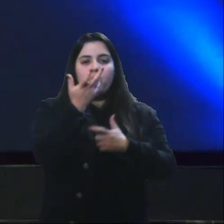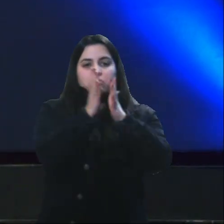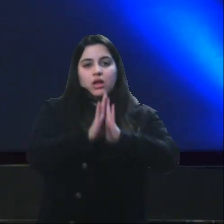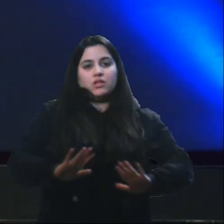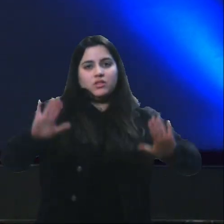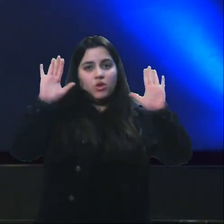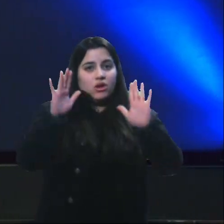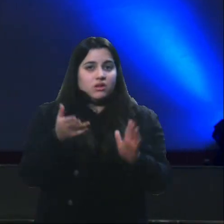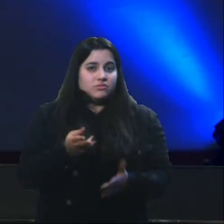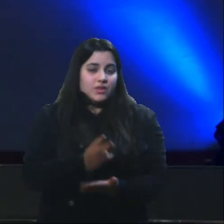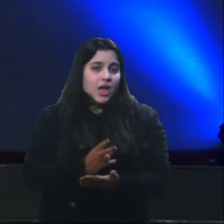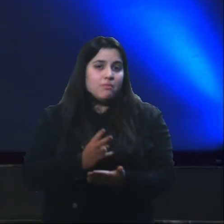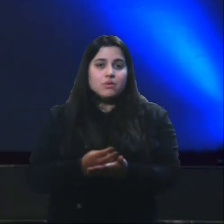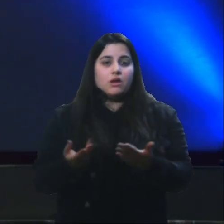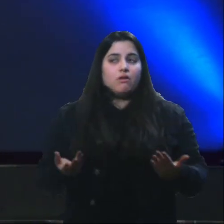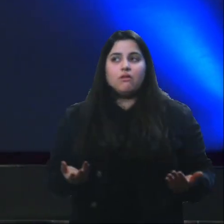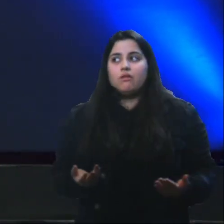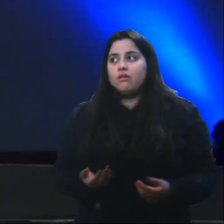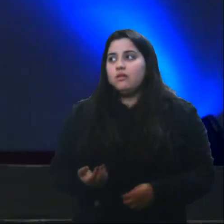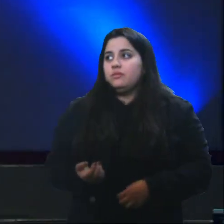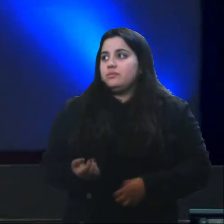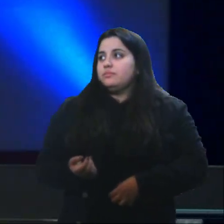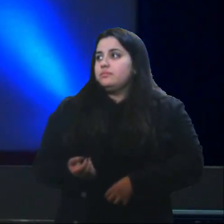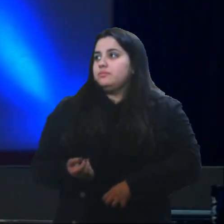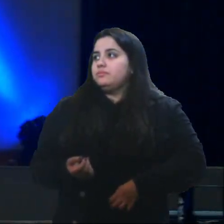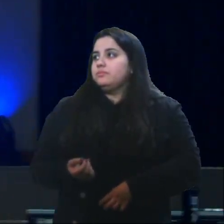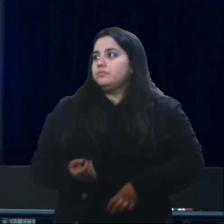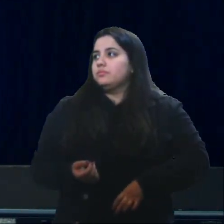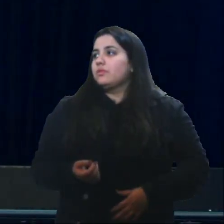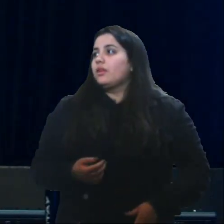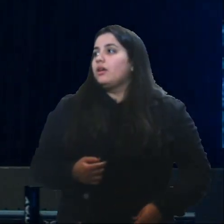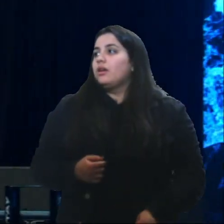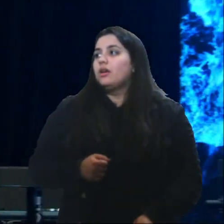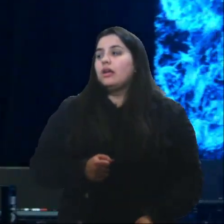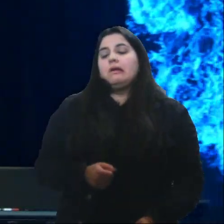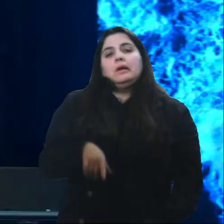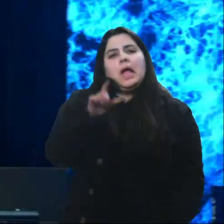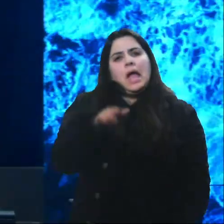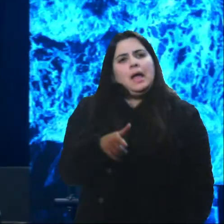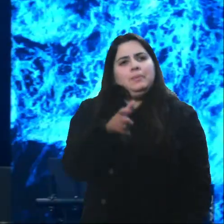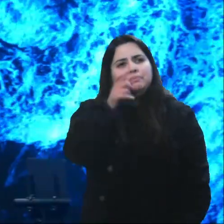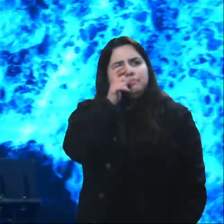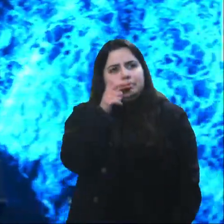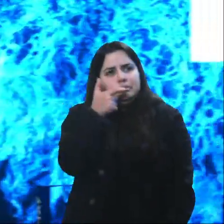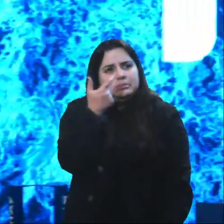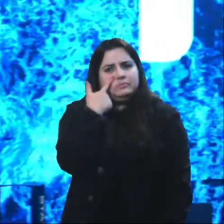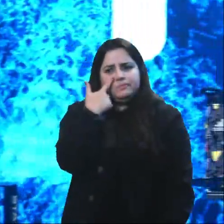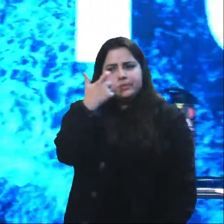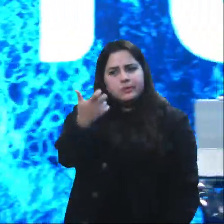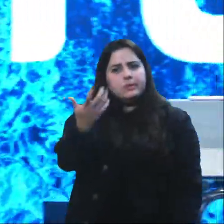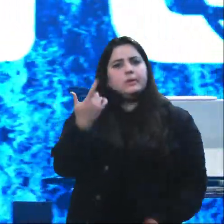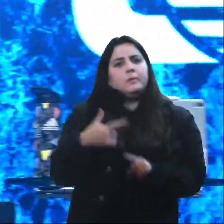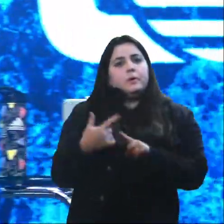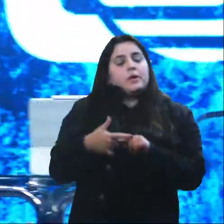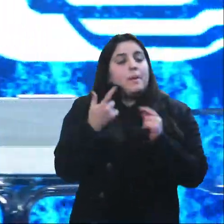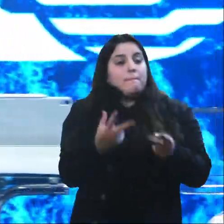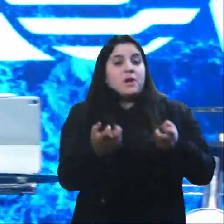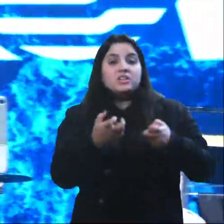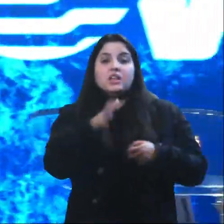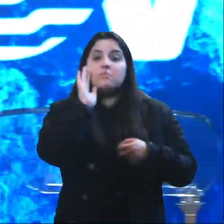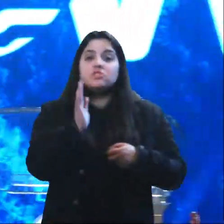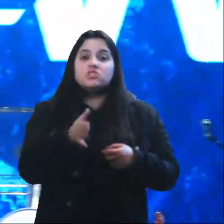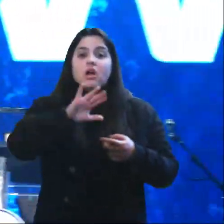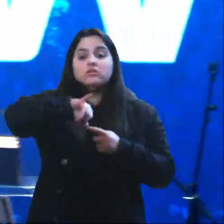passava despercebido. E é interessante porque nós vemos isso já em João Batista. Antes mesmo